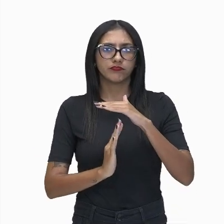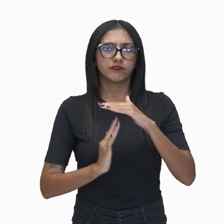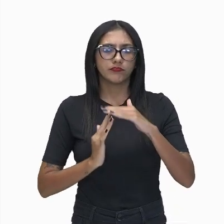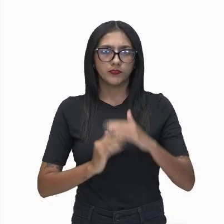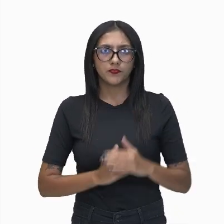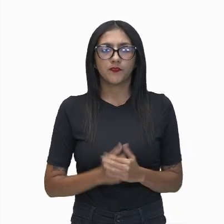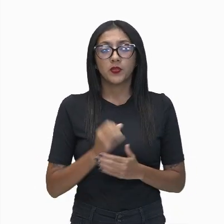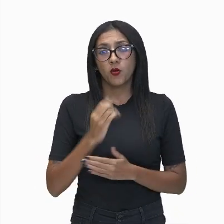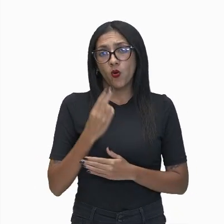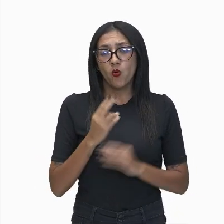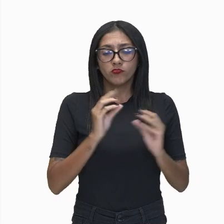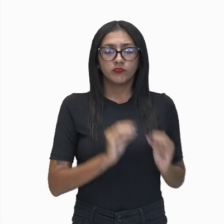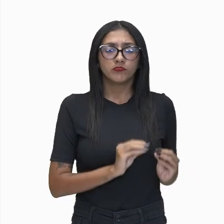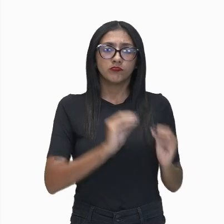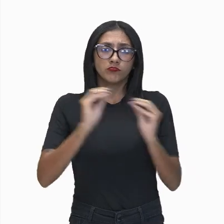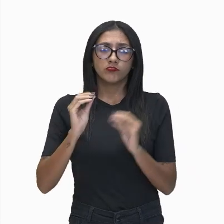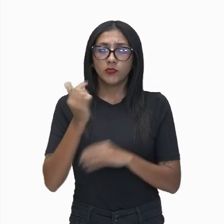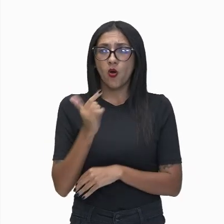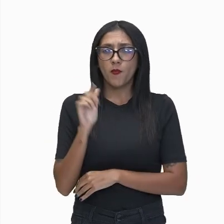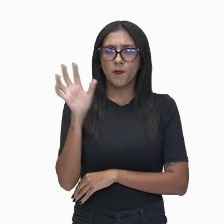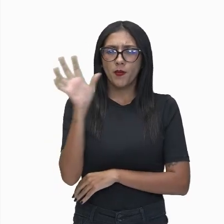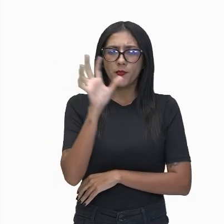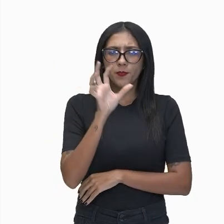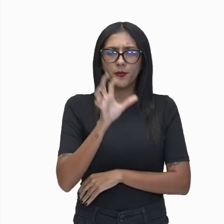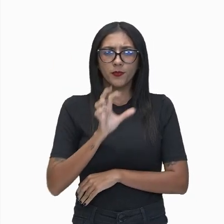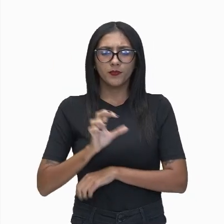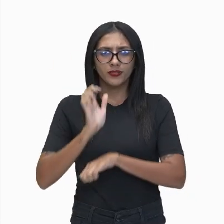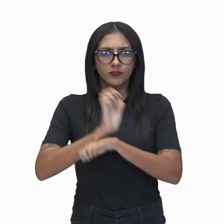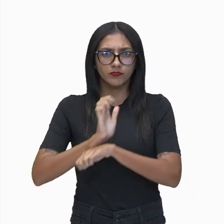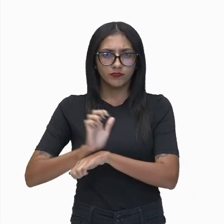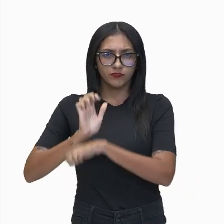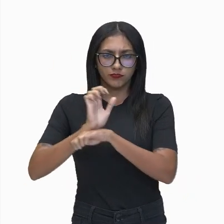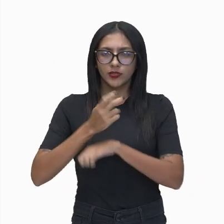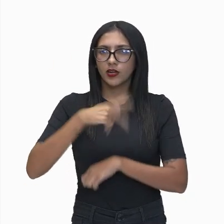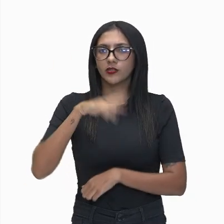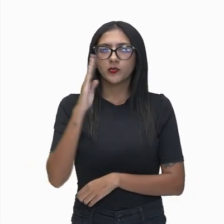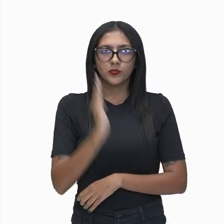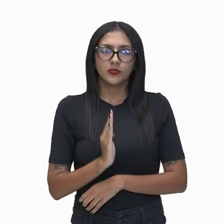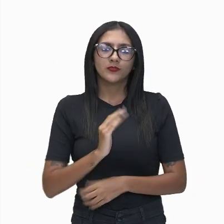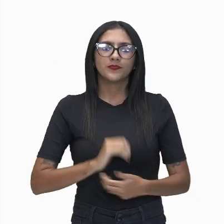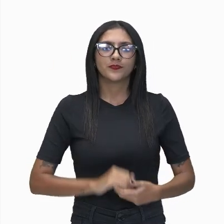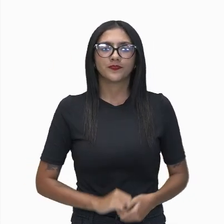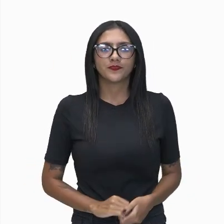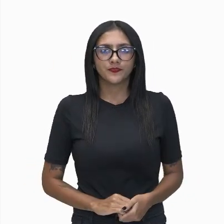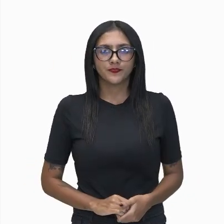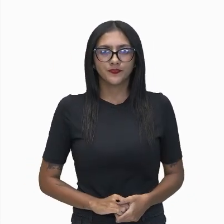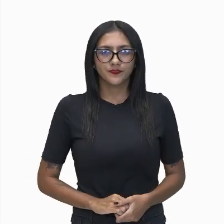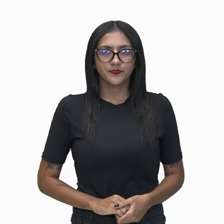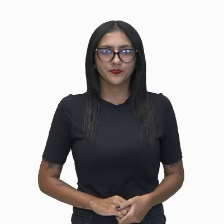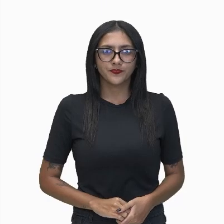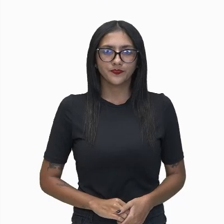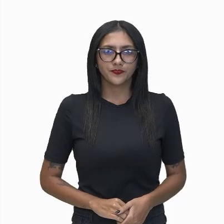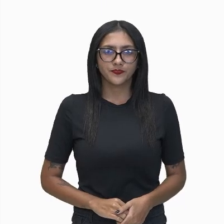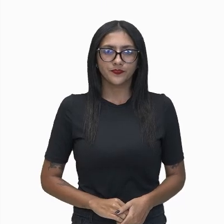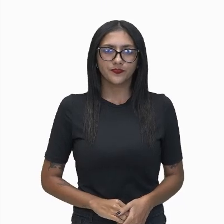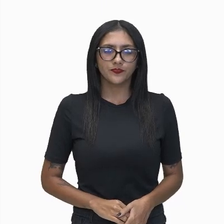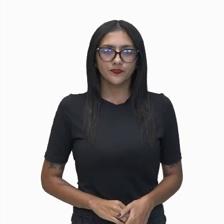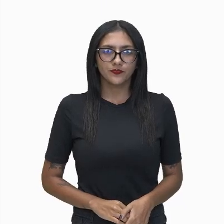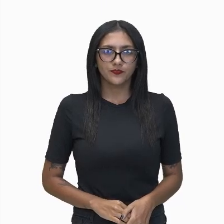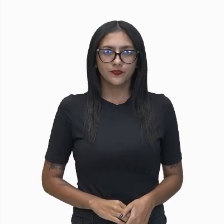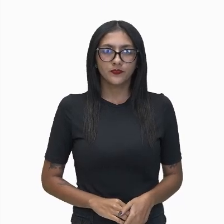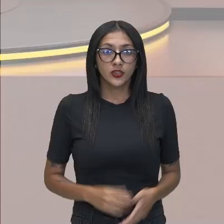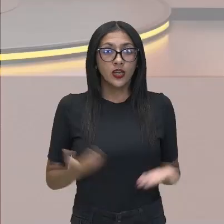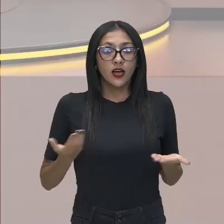para outros estados do Brasil. Agora a gente vai acompanhar aqui o processo